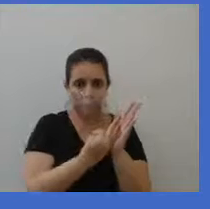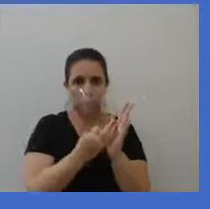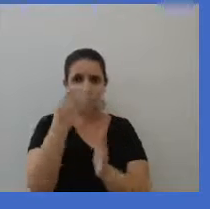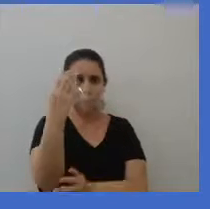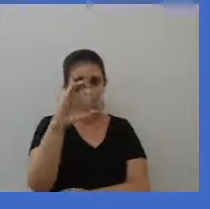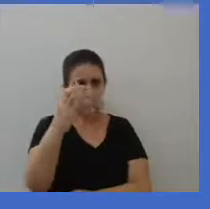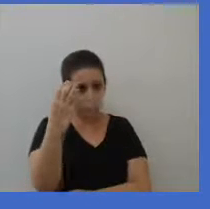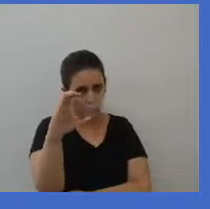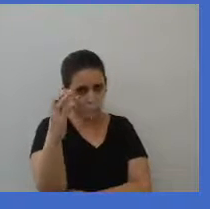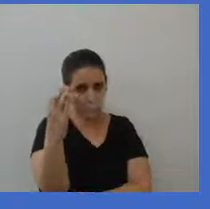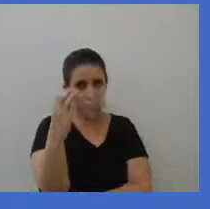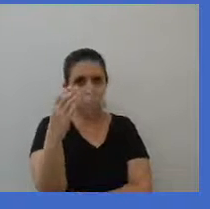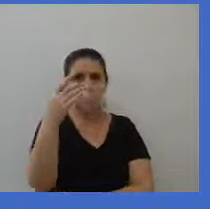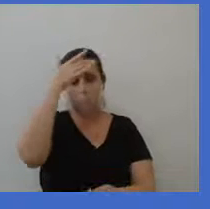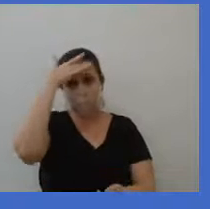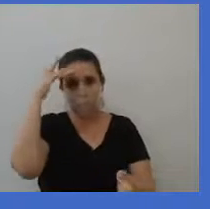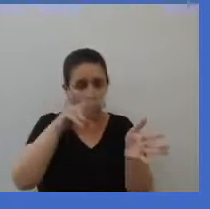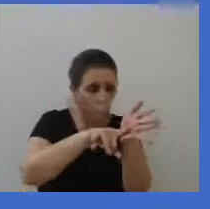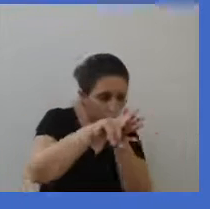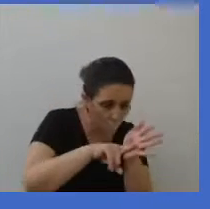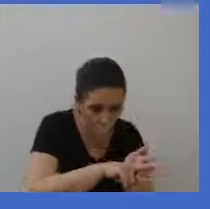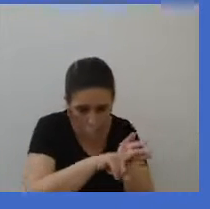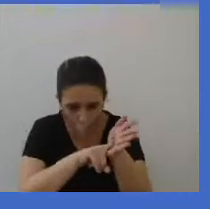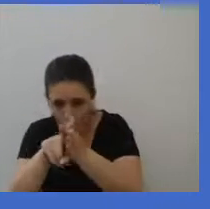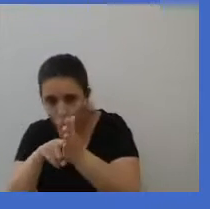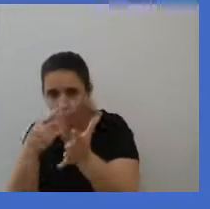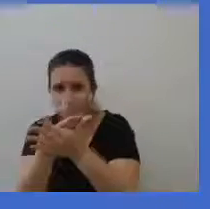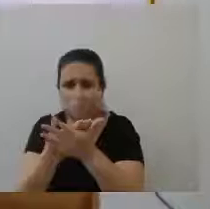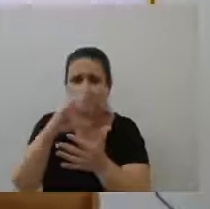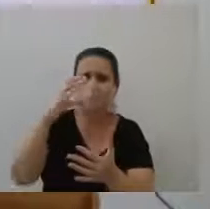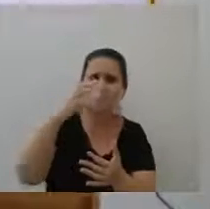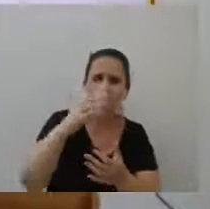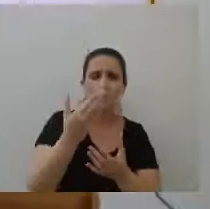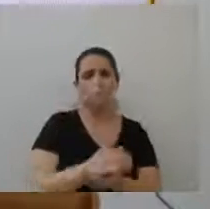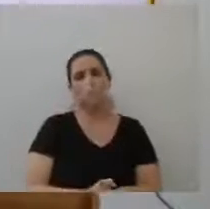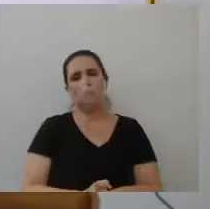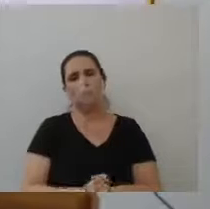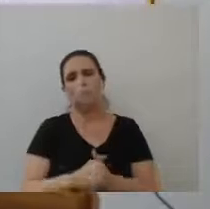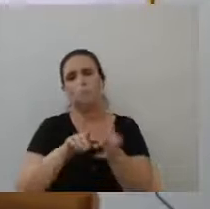em 2019 e, como vocês podem ver, teve